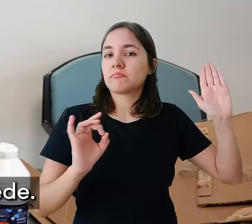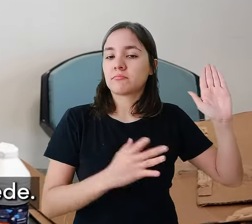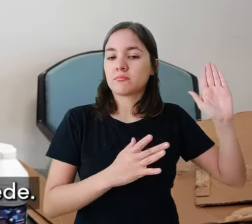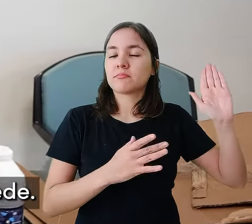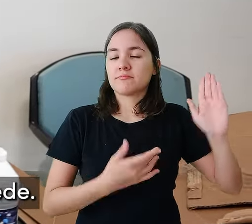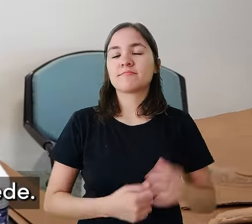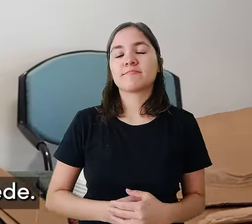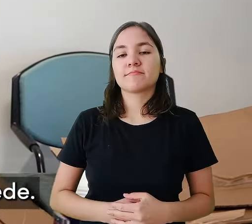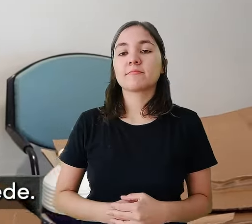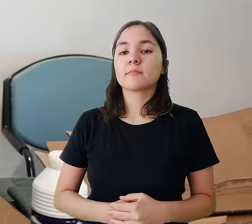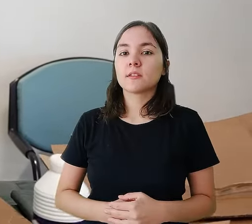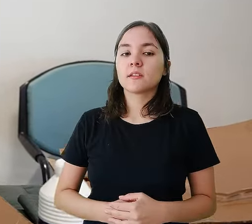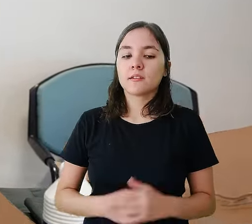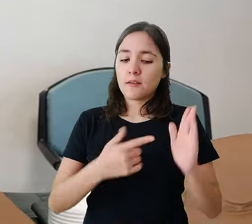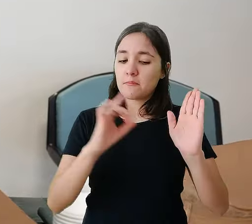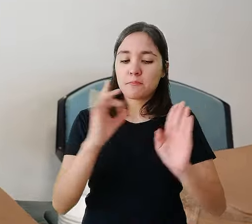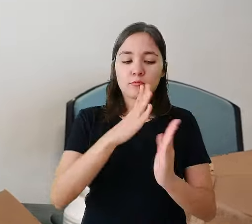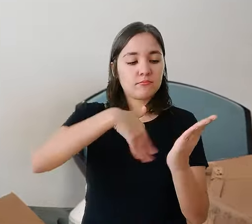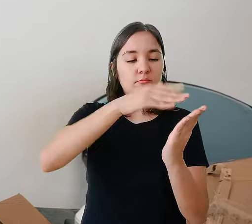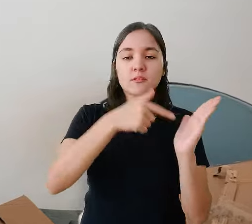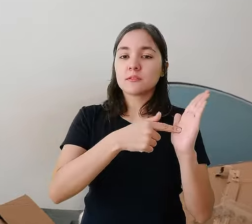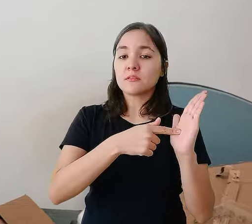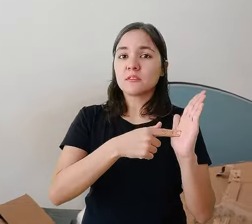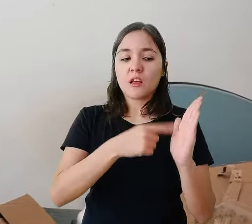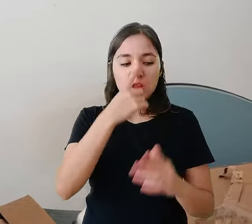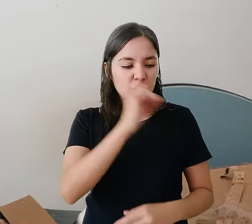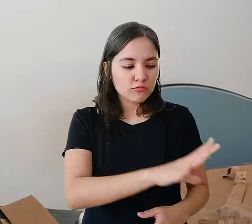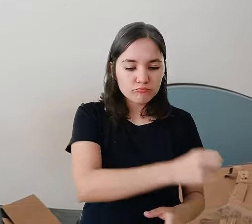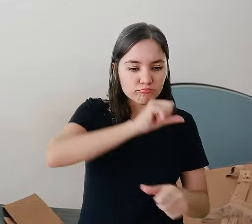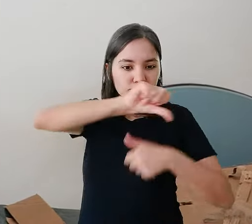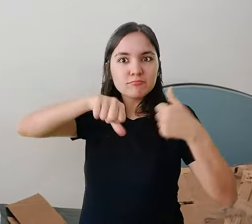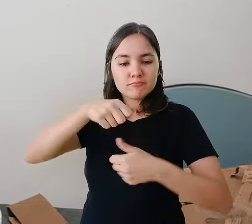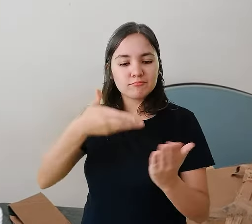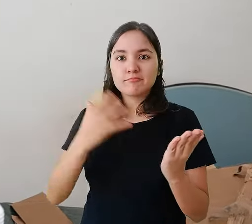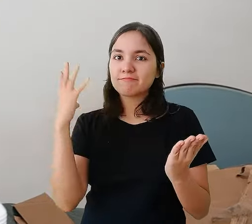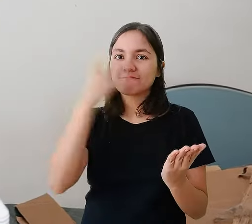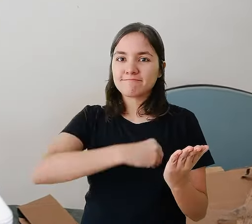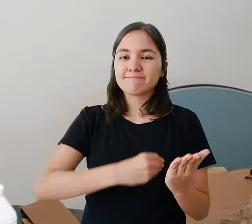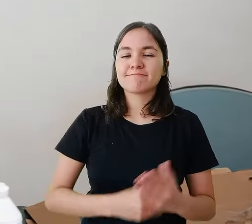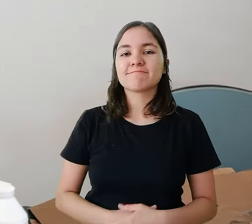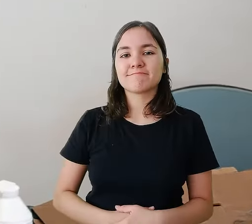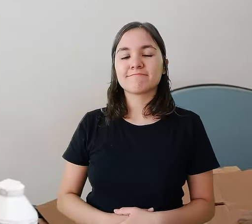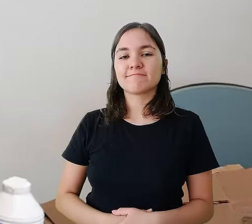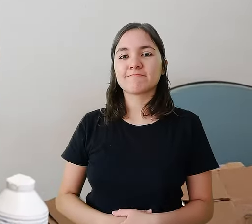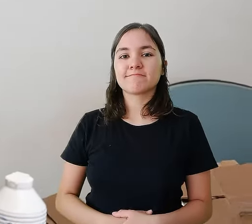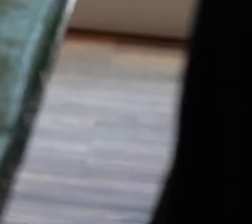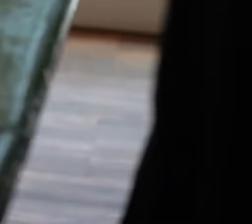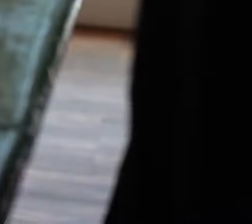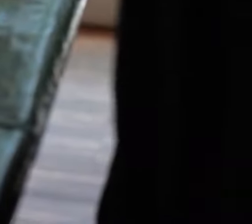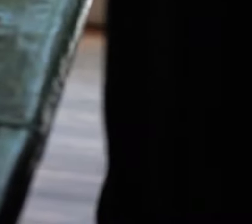o suporte do prego na parede. Aí tá a nossa tela, reciclável e linda.